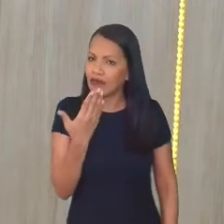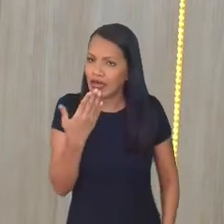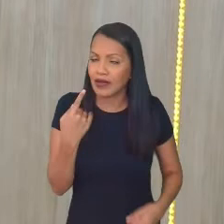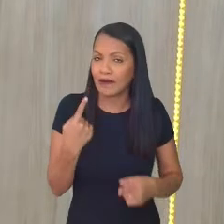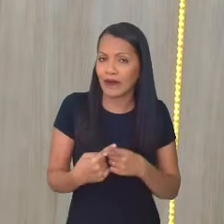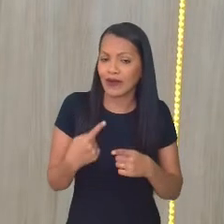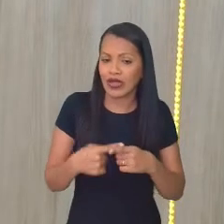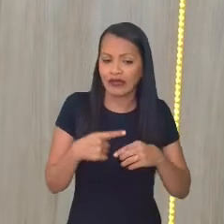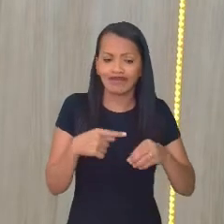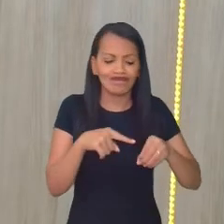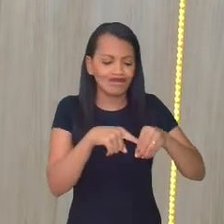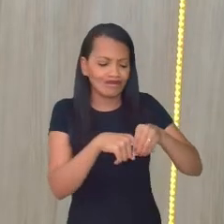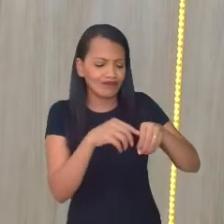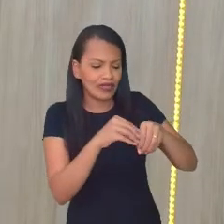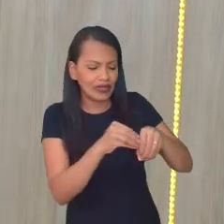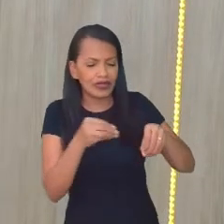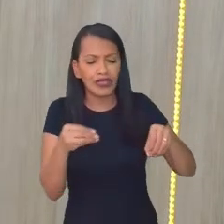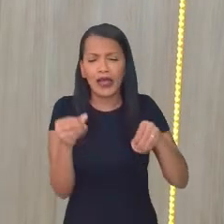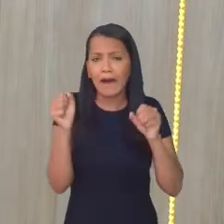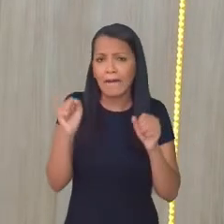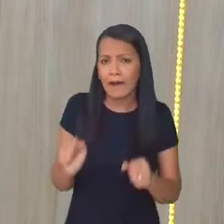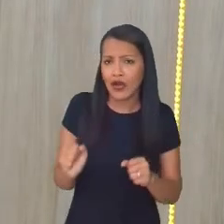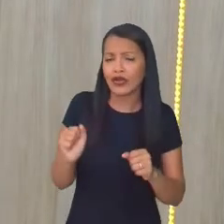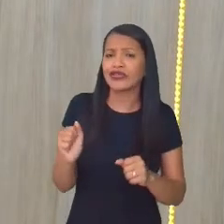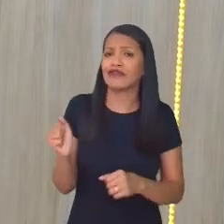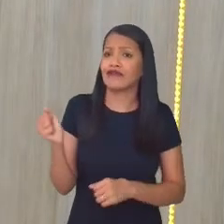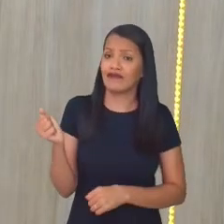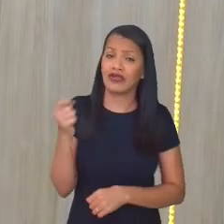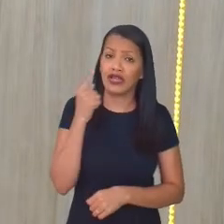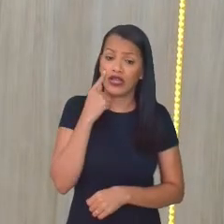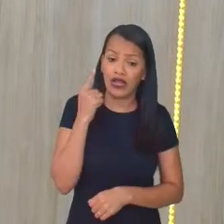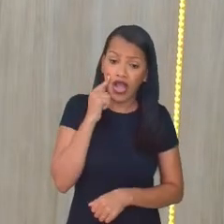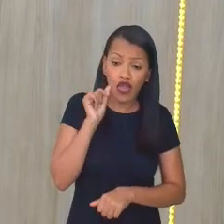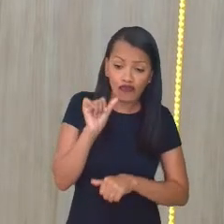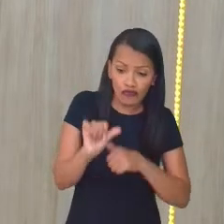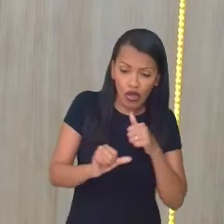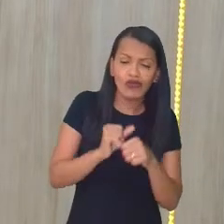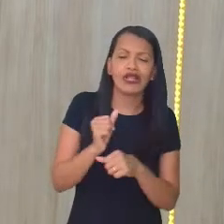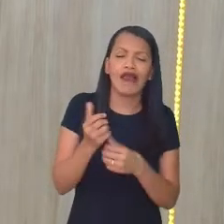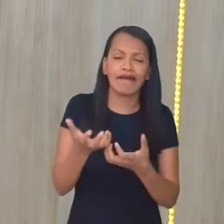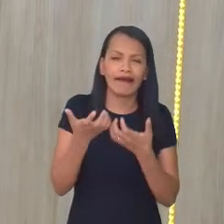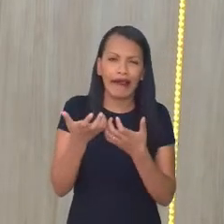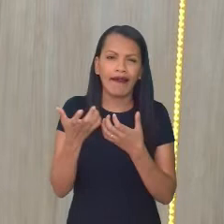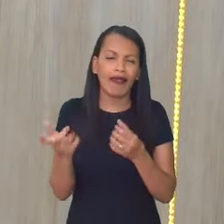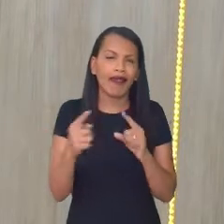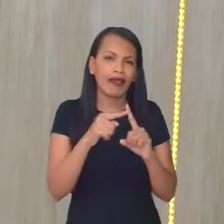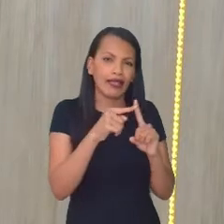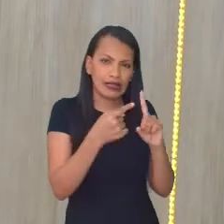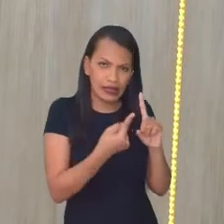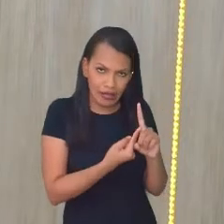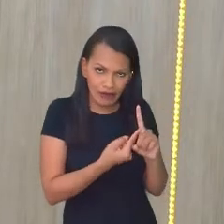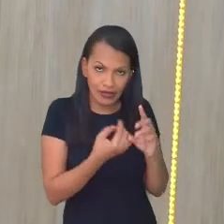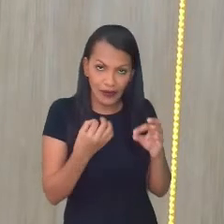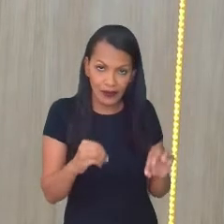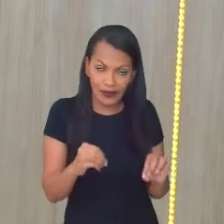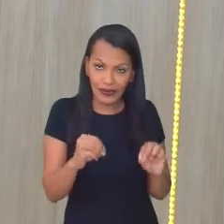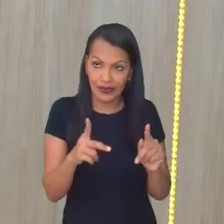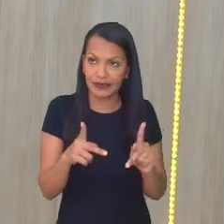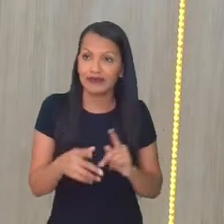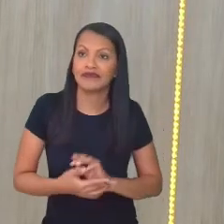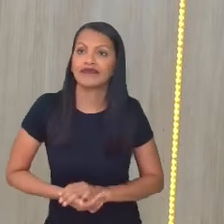ao retirar, ela pode voltar a querer engravidar e pode engravidar a qualquer momento, né?